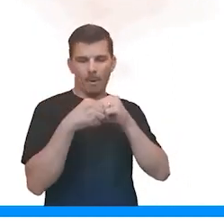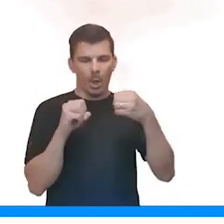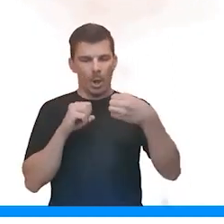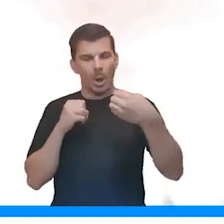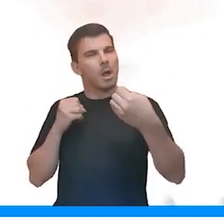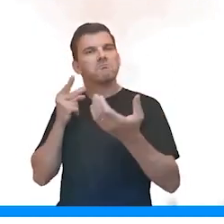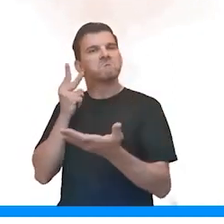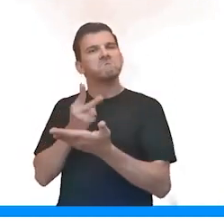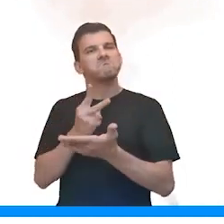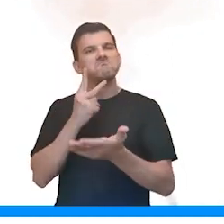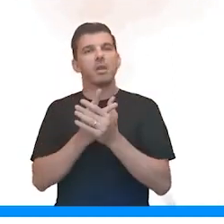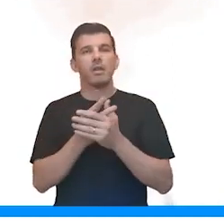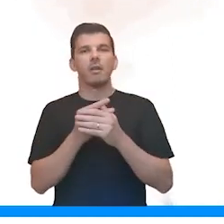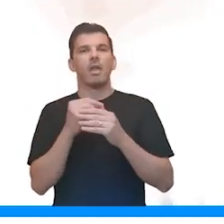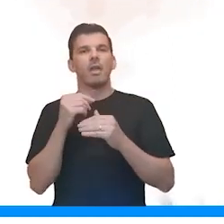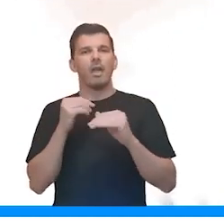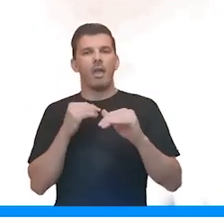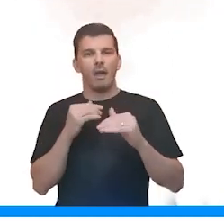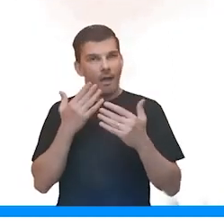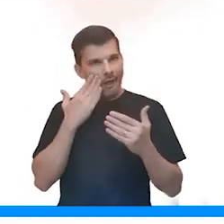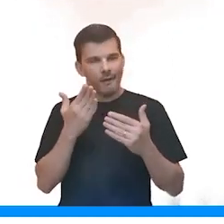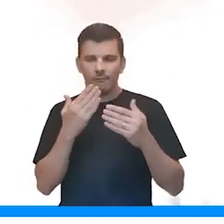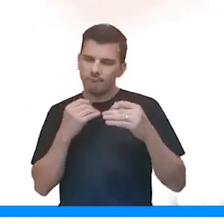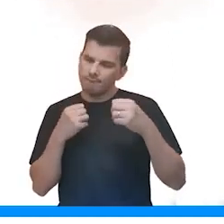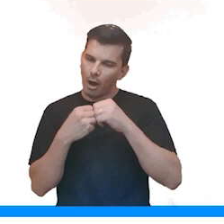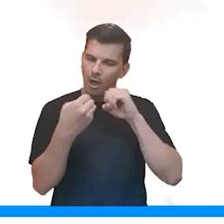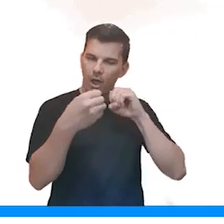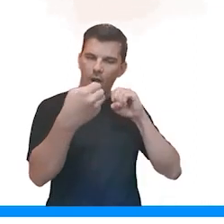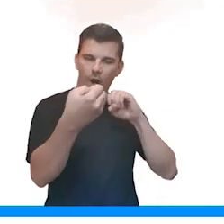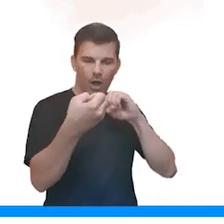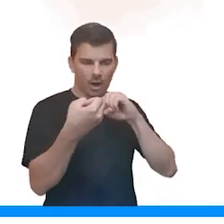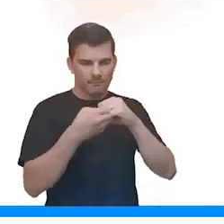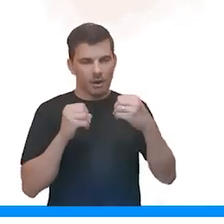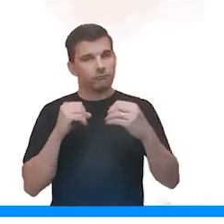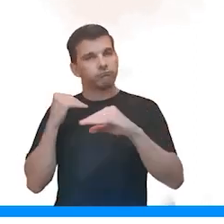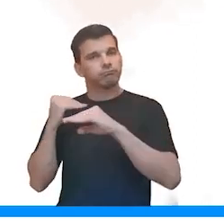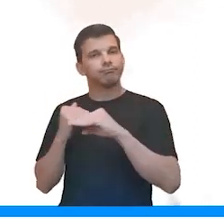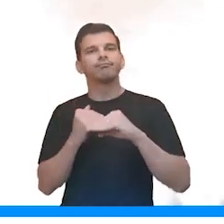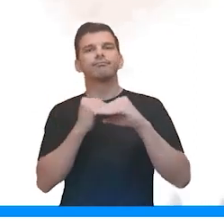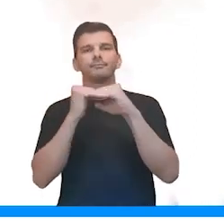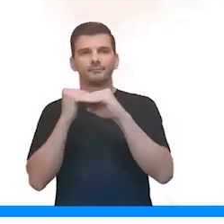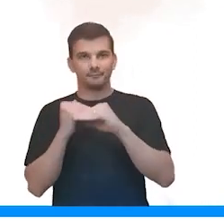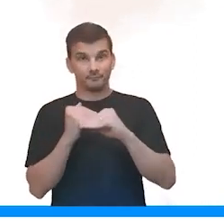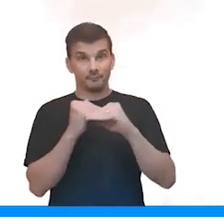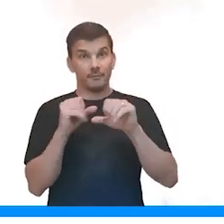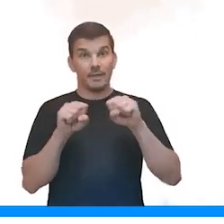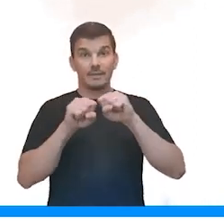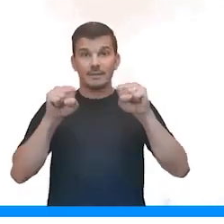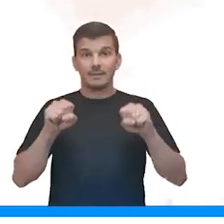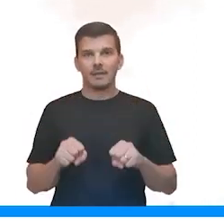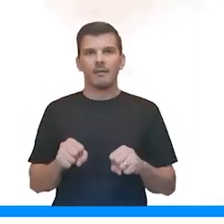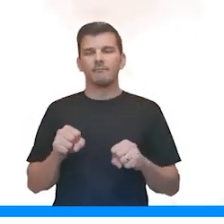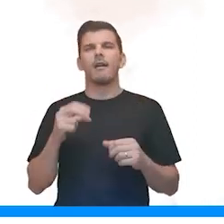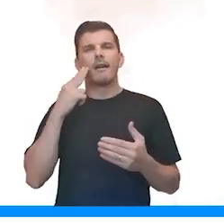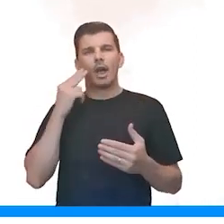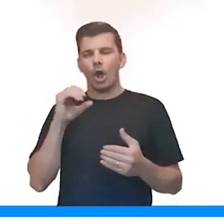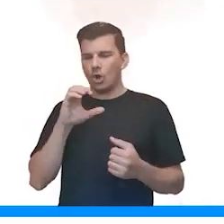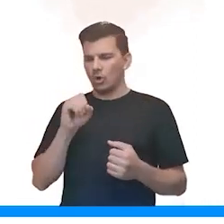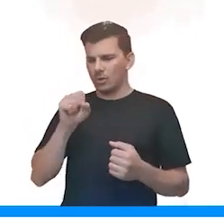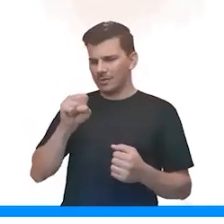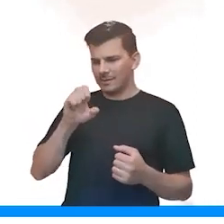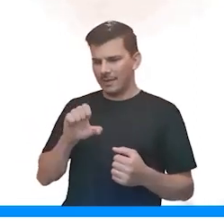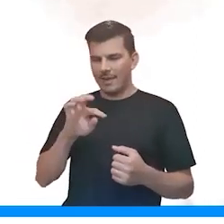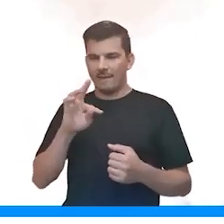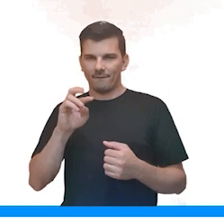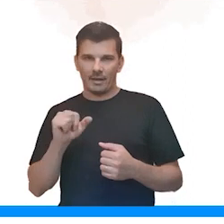Então bateu, voltou com a mesma energia que veio, colidiu e volta. Então a energia é a mesma em todo o processo, é um